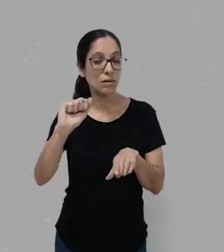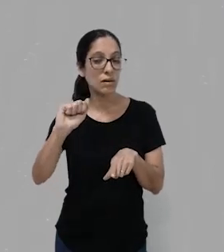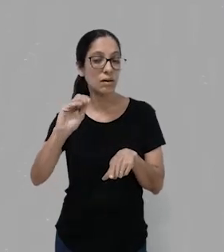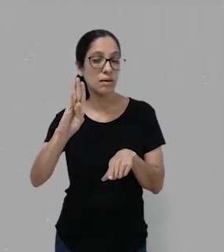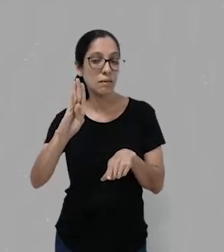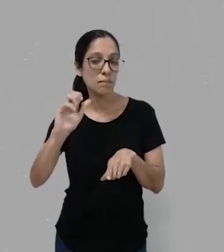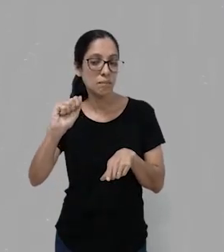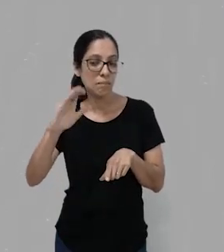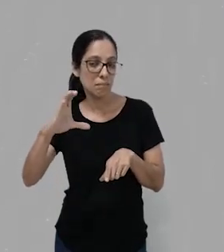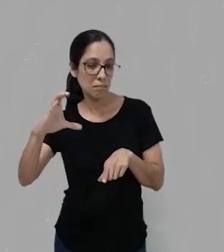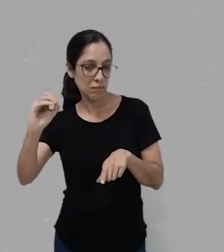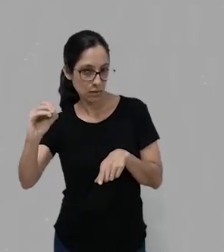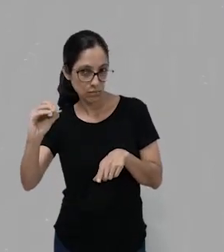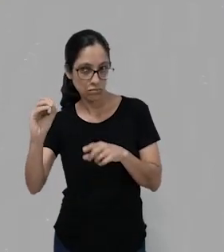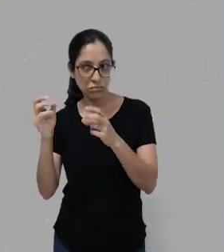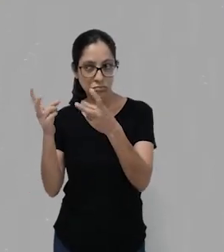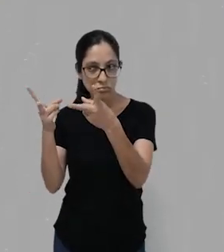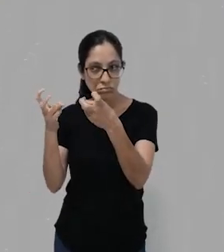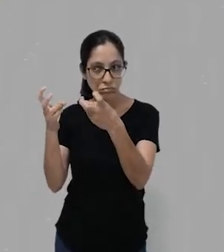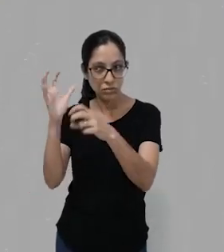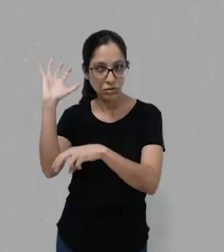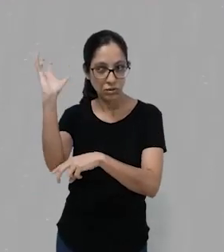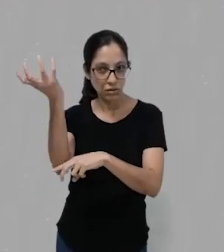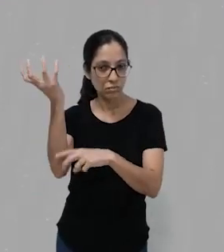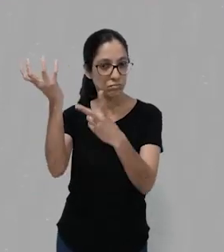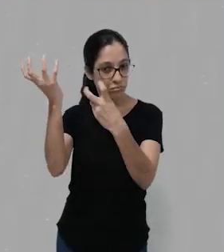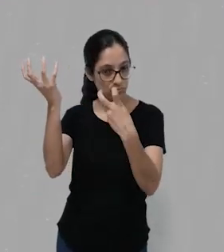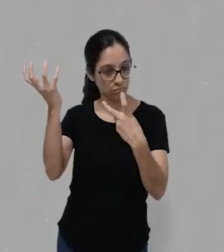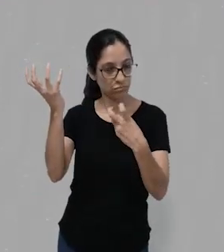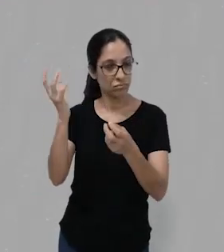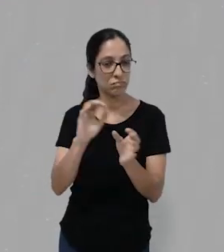Então, substâncias naturais, que são retiradas da natureza.